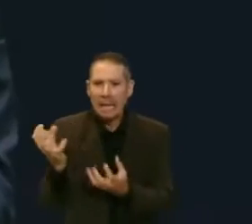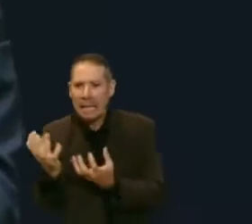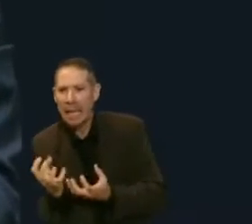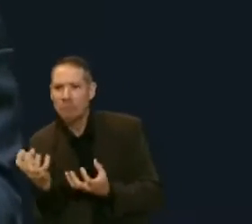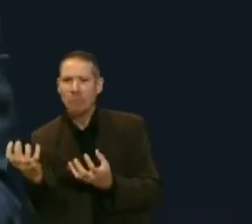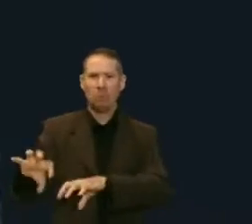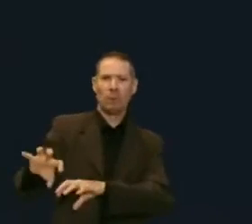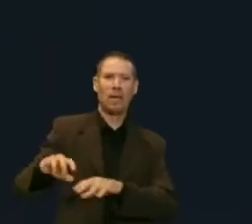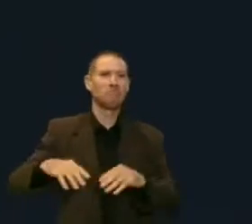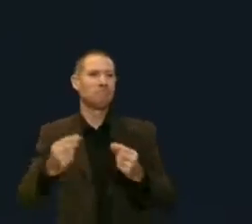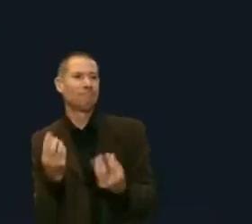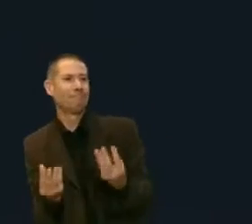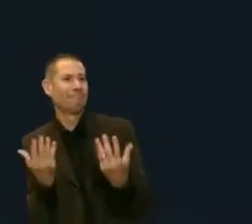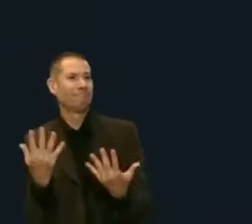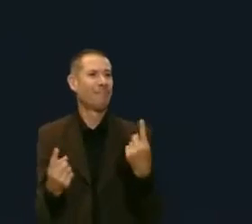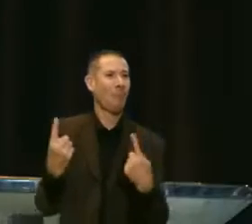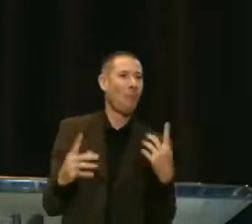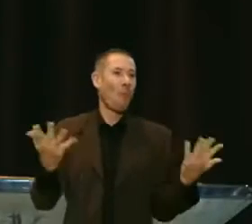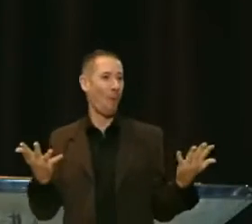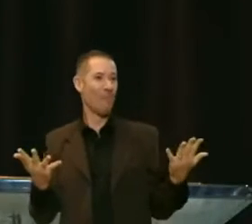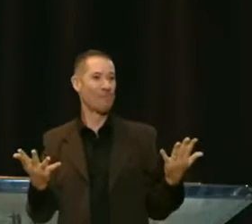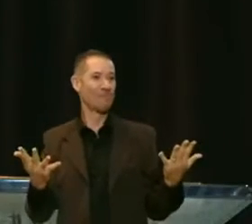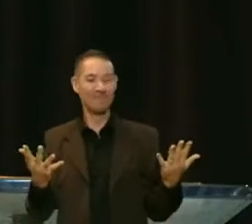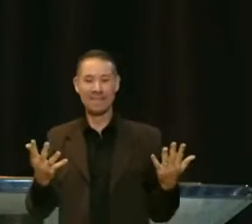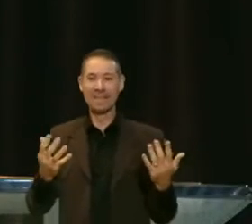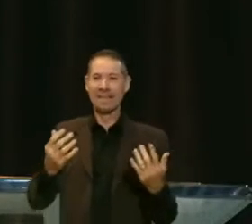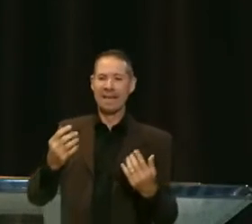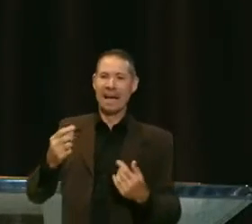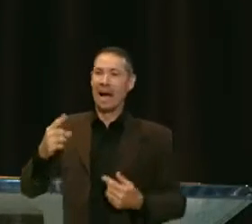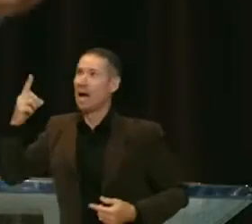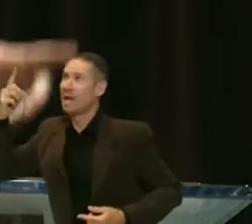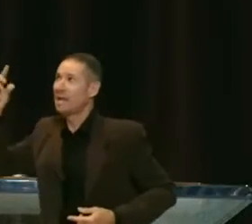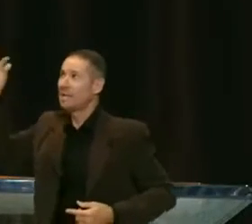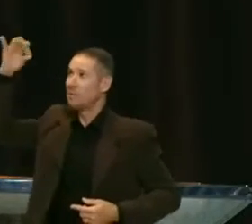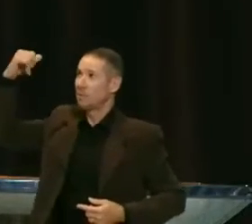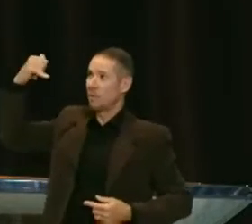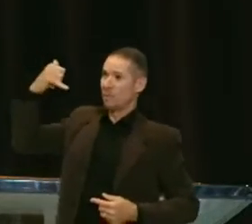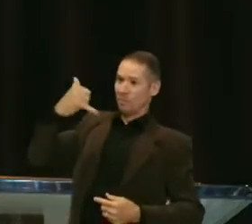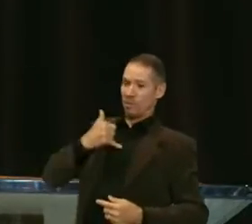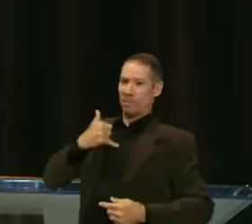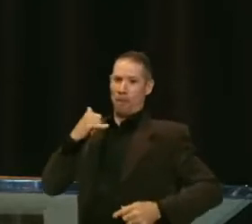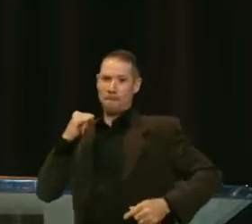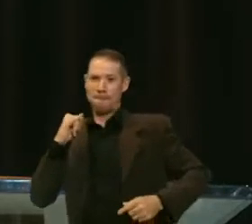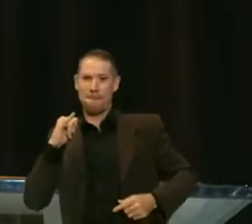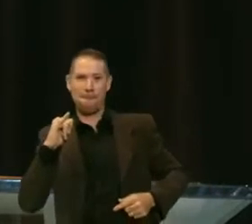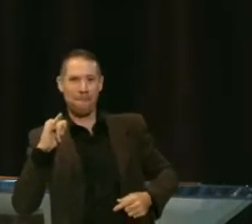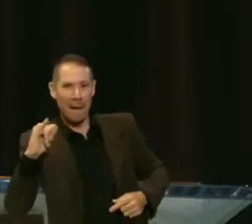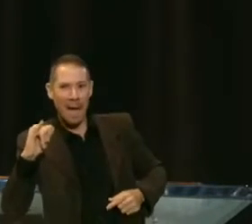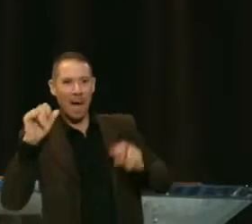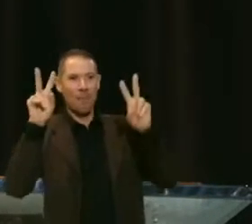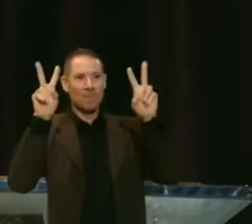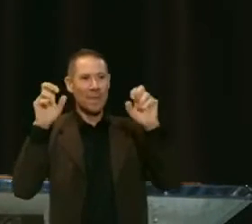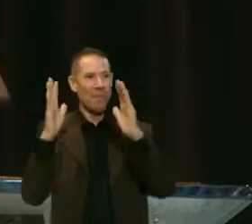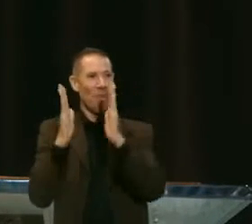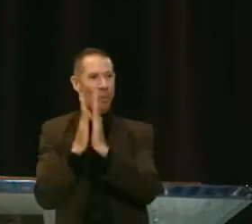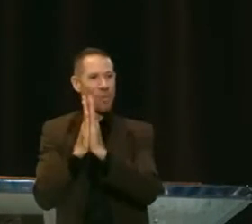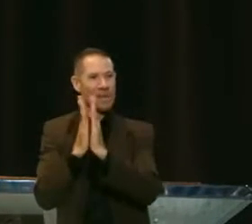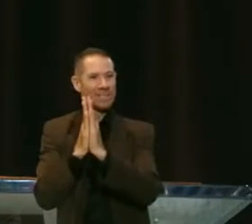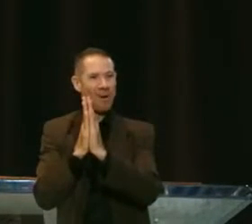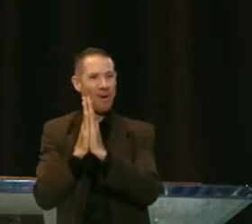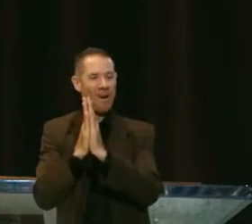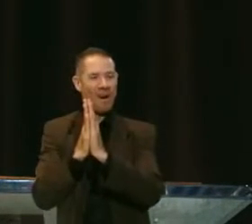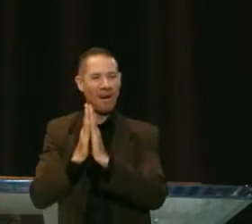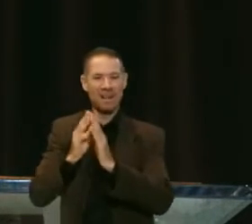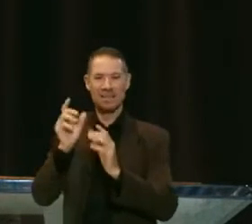e eu custei para dizer aquilo, mas com aquela convicção que vem do Senhor, orei assim. Quando eu